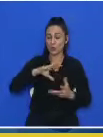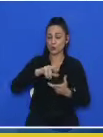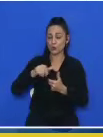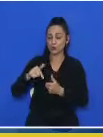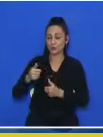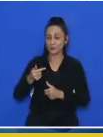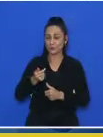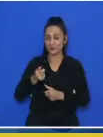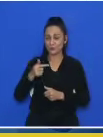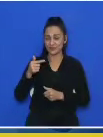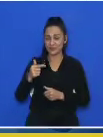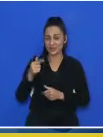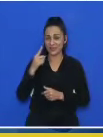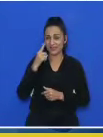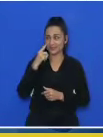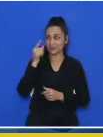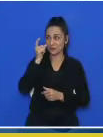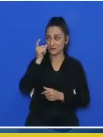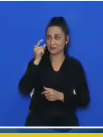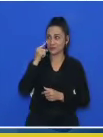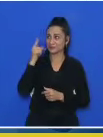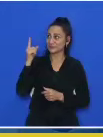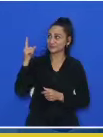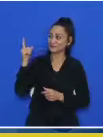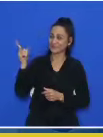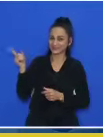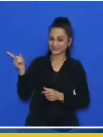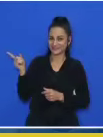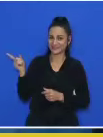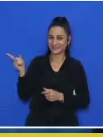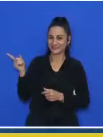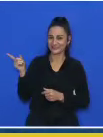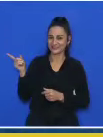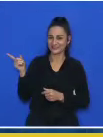no detalhe. Boa sorte para você. Valendo!